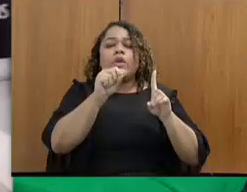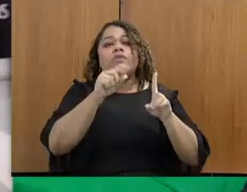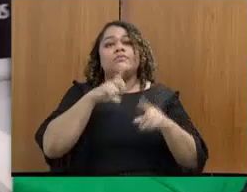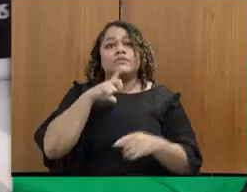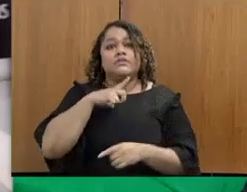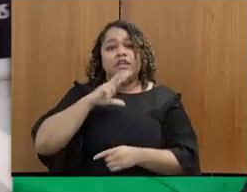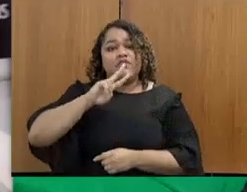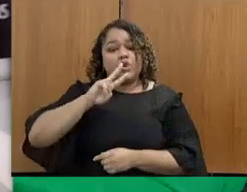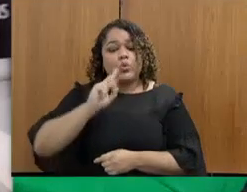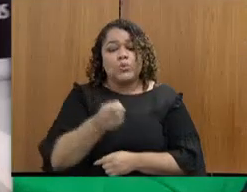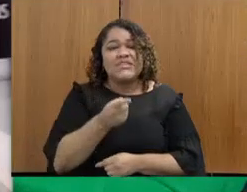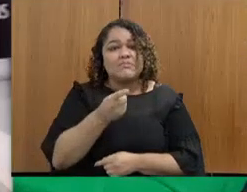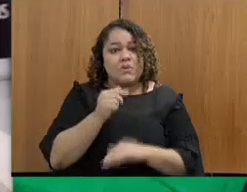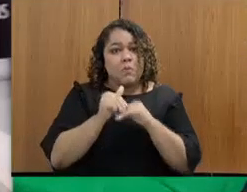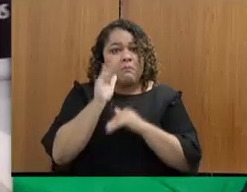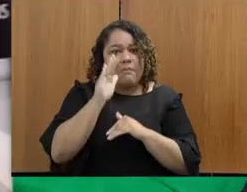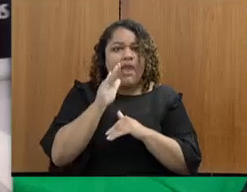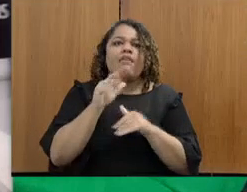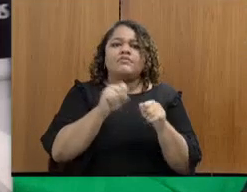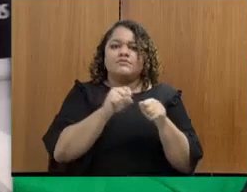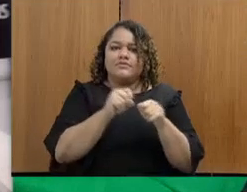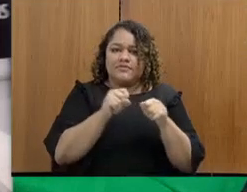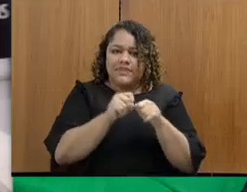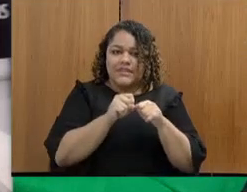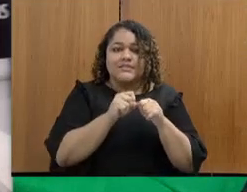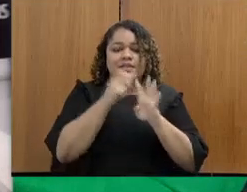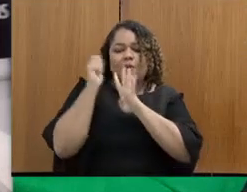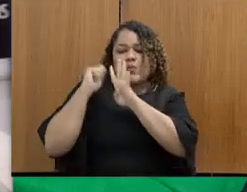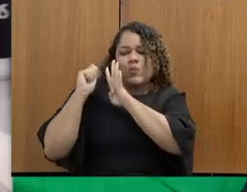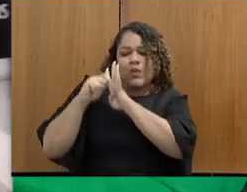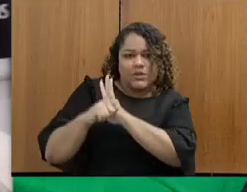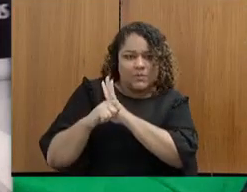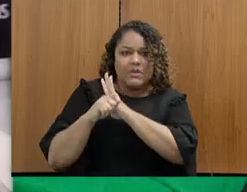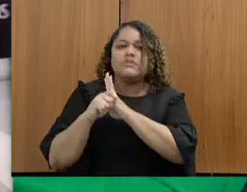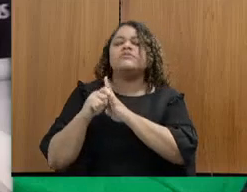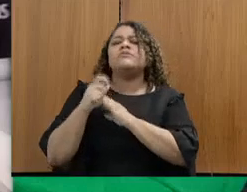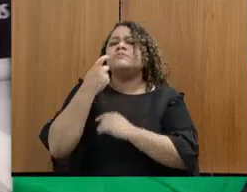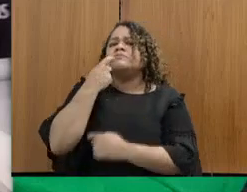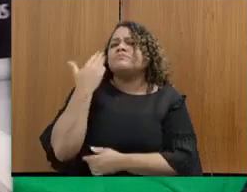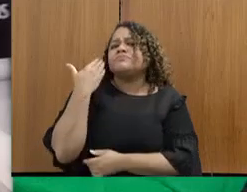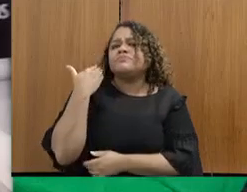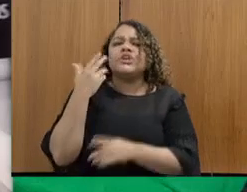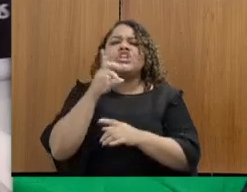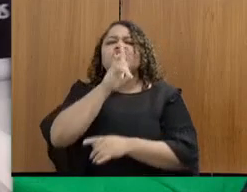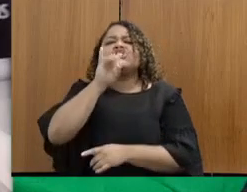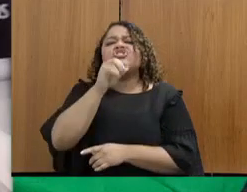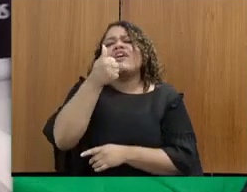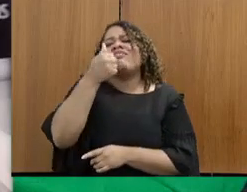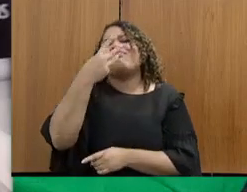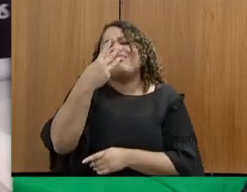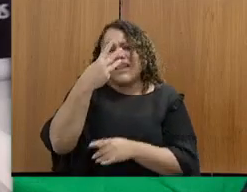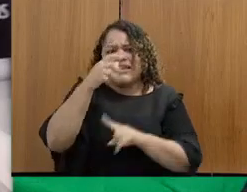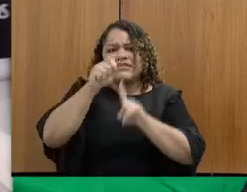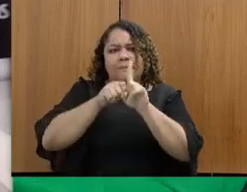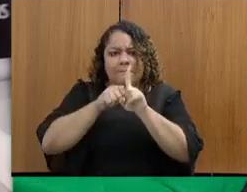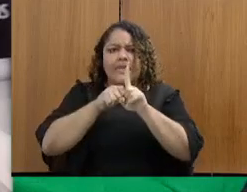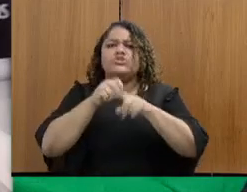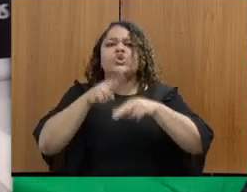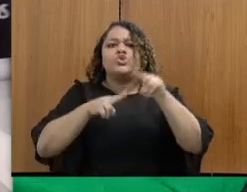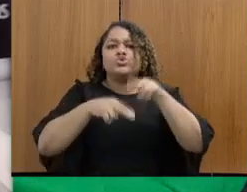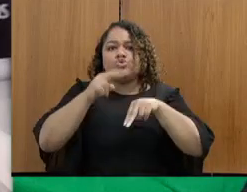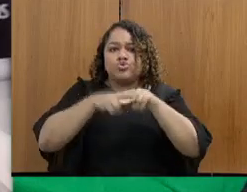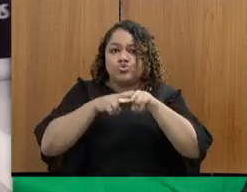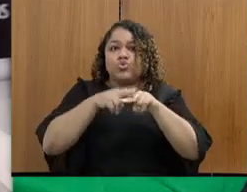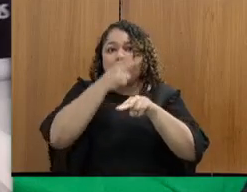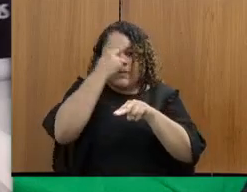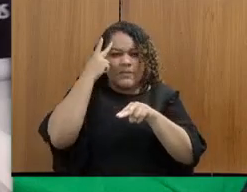quadrimestre é uma aqui recente dia 3 de junho né em que o investigado por tráfico internacional de drogas foi